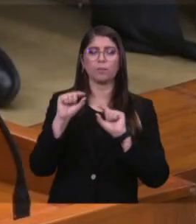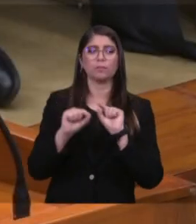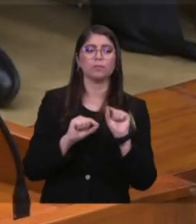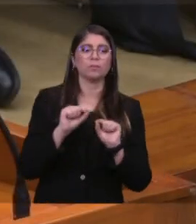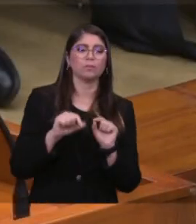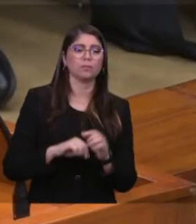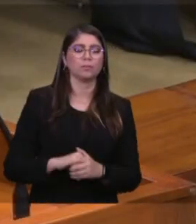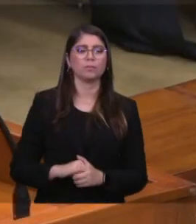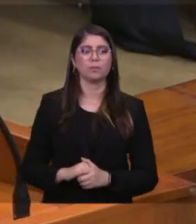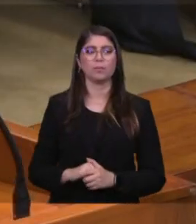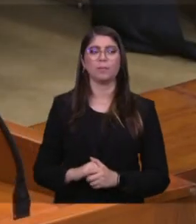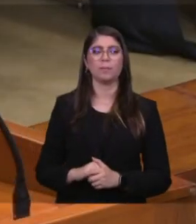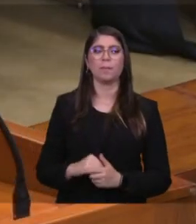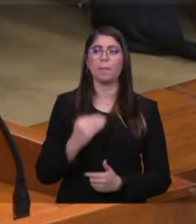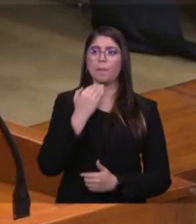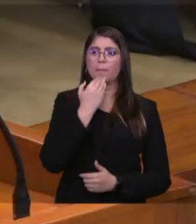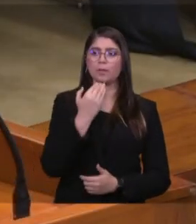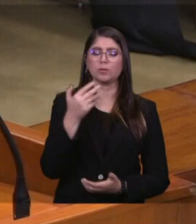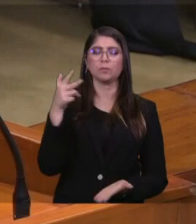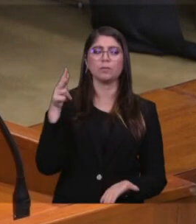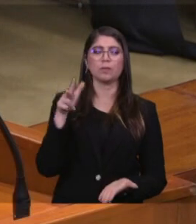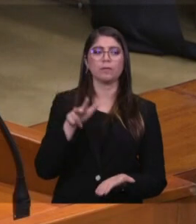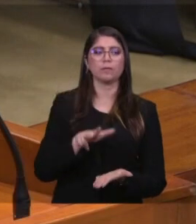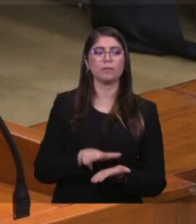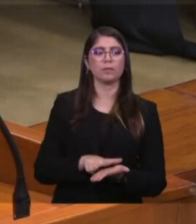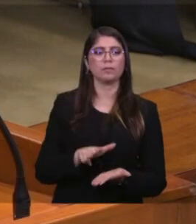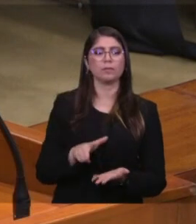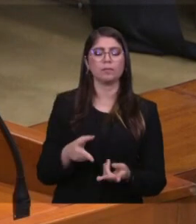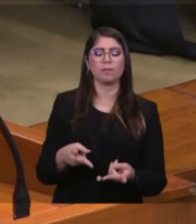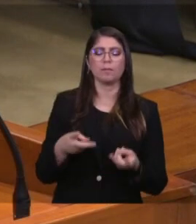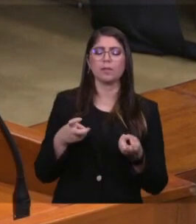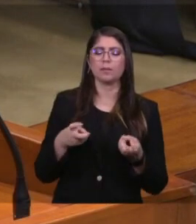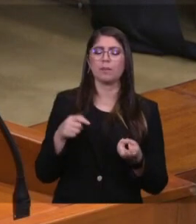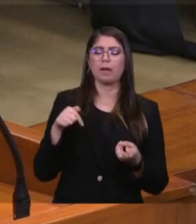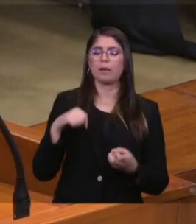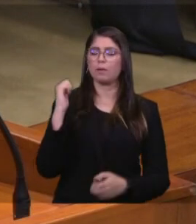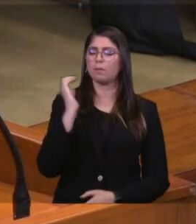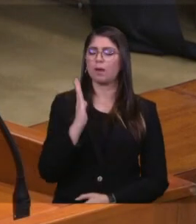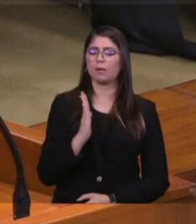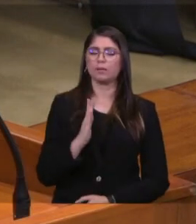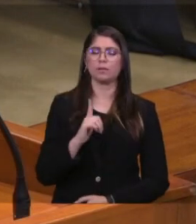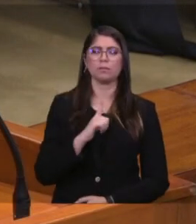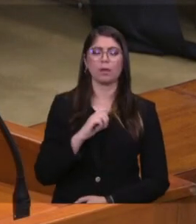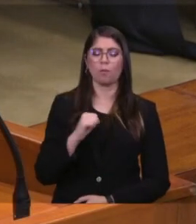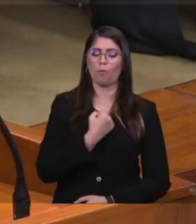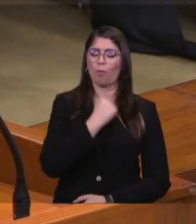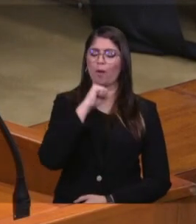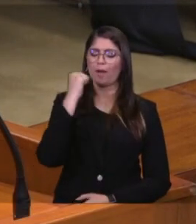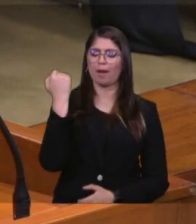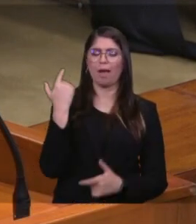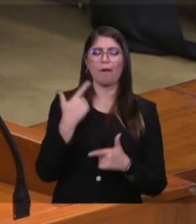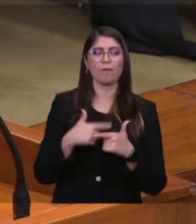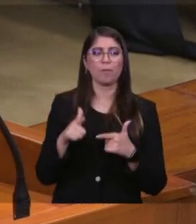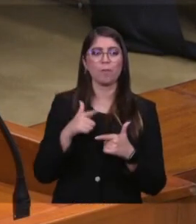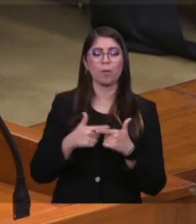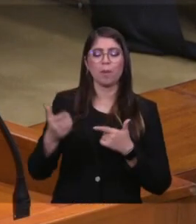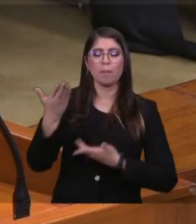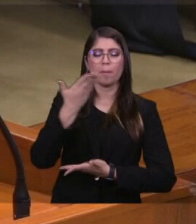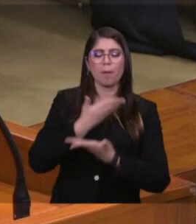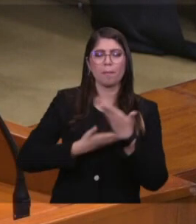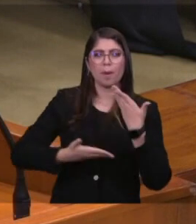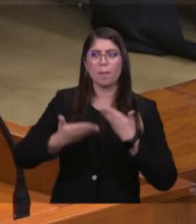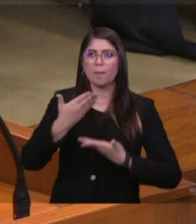se reconhecer no Brasil um grave problema